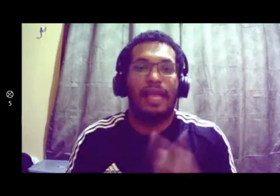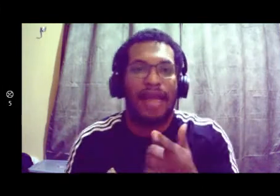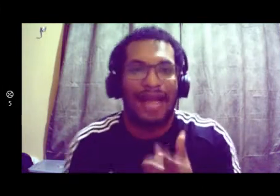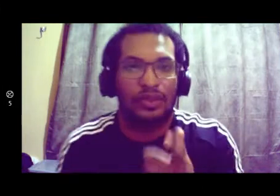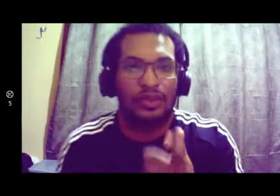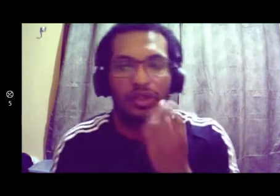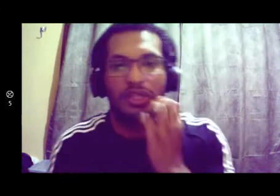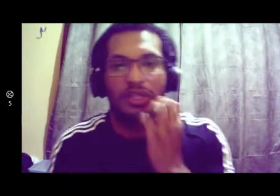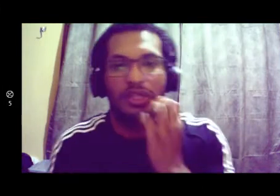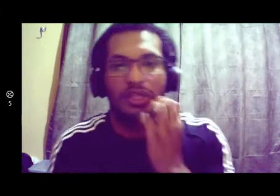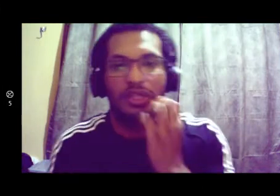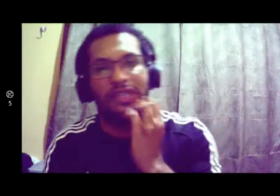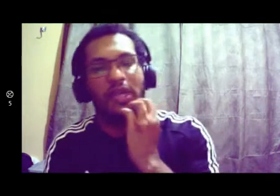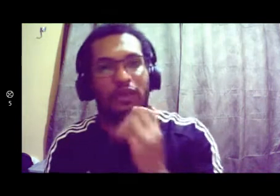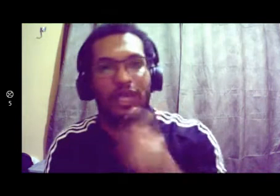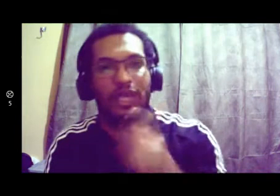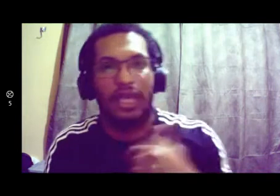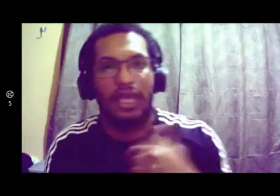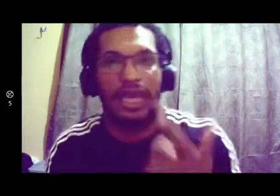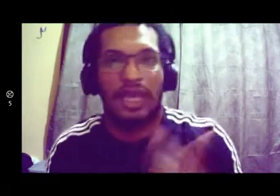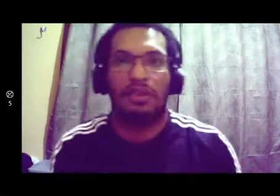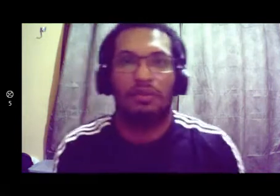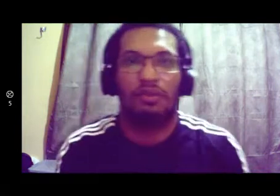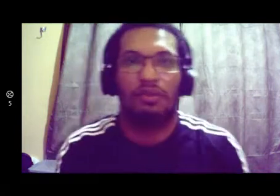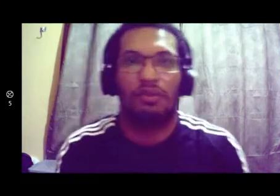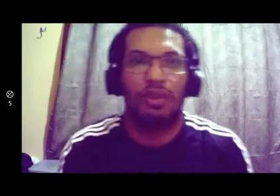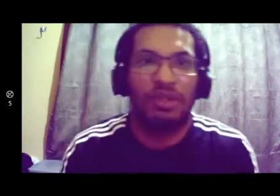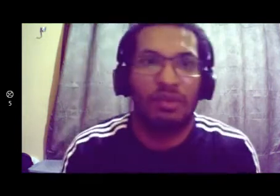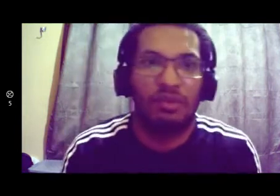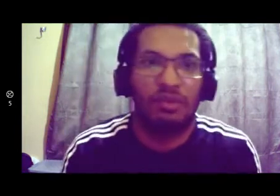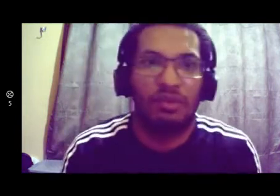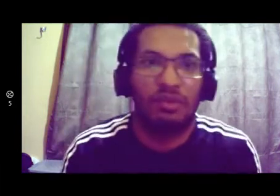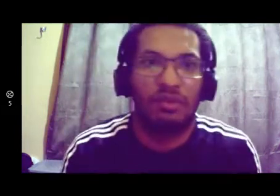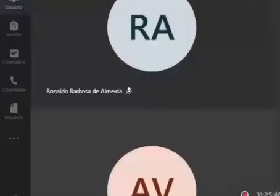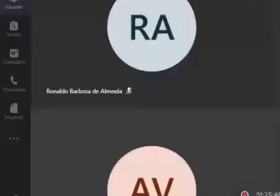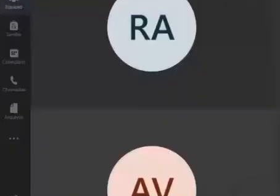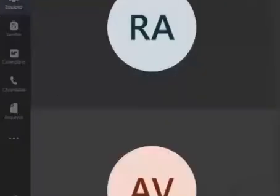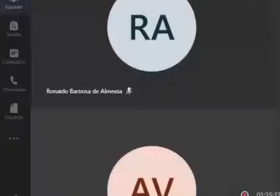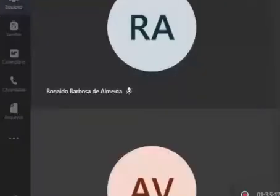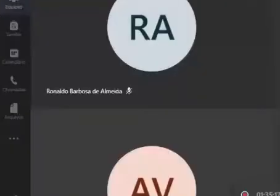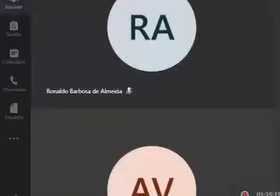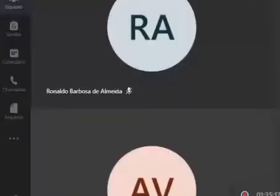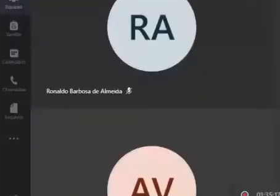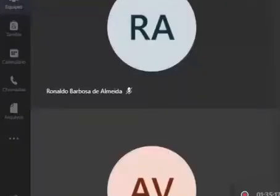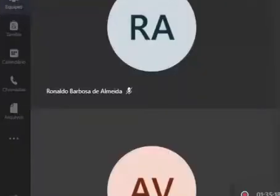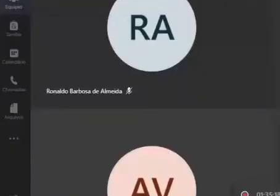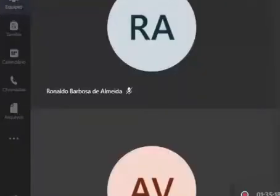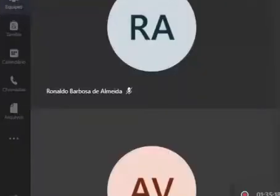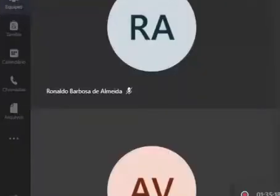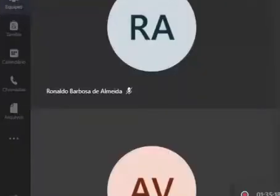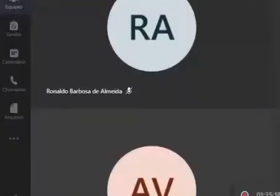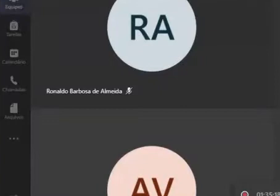Tem casos que você pode fazer o quê? E aí que fica um pouquinho mais complexo. Deixa eu só abrir aqui.